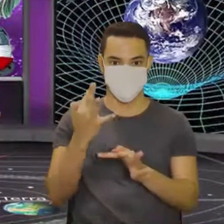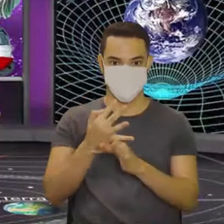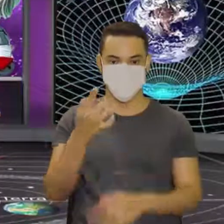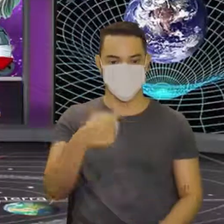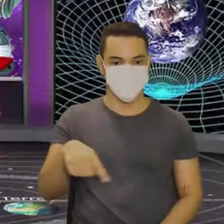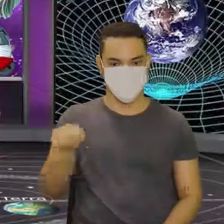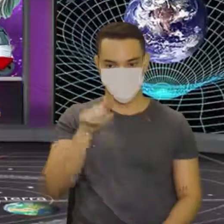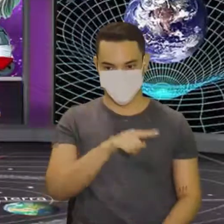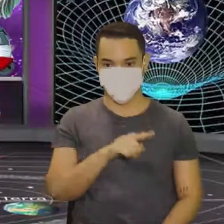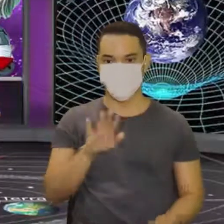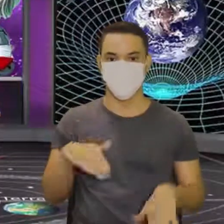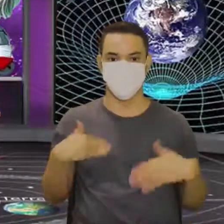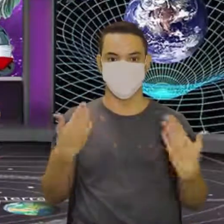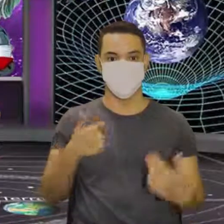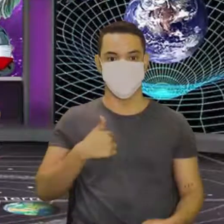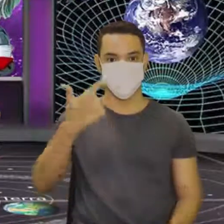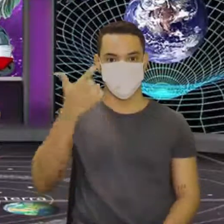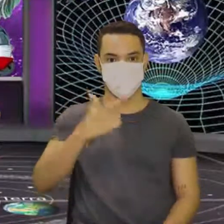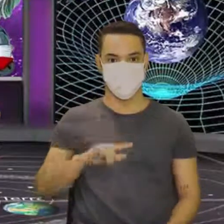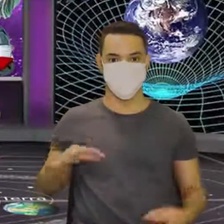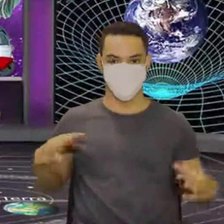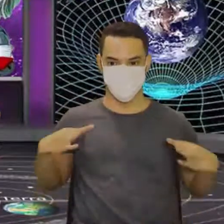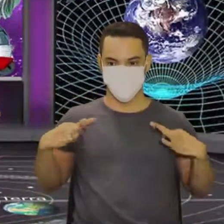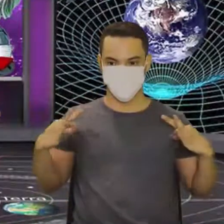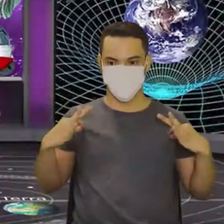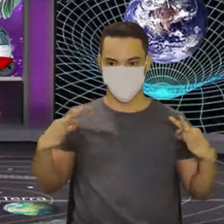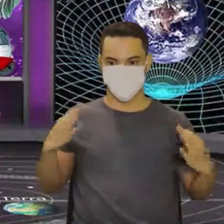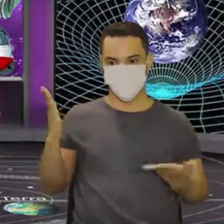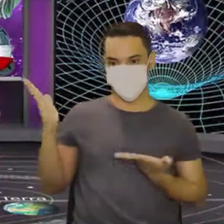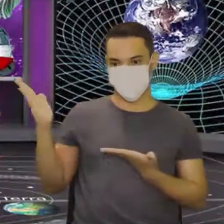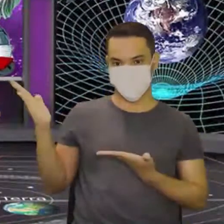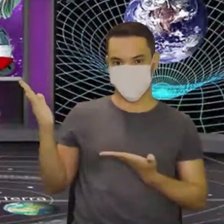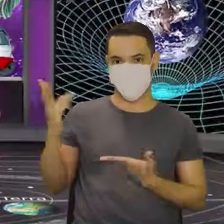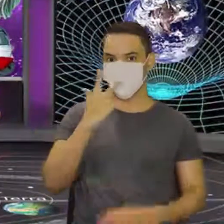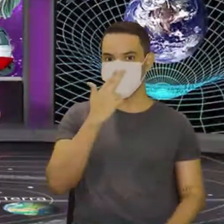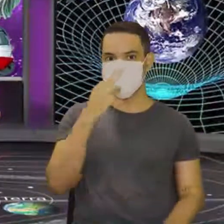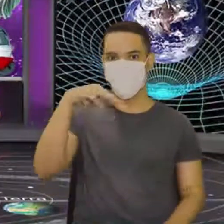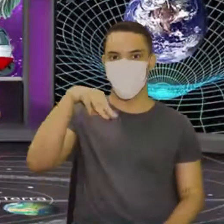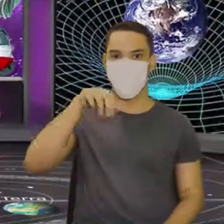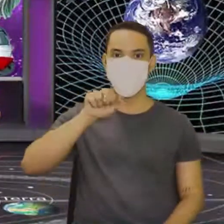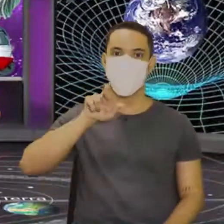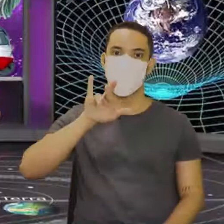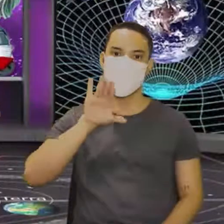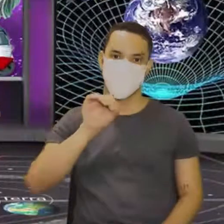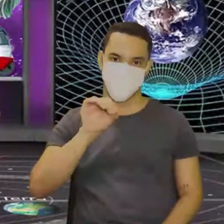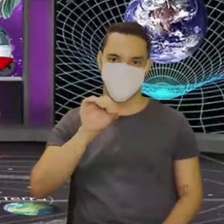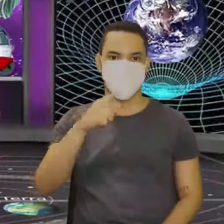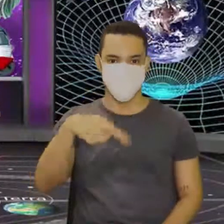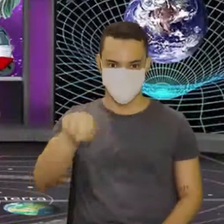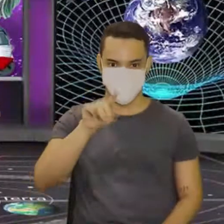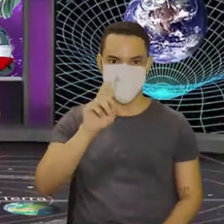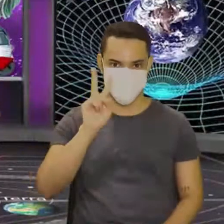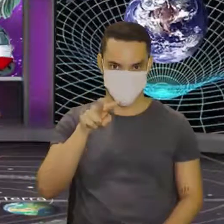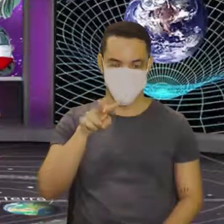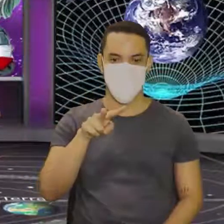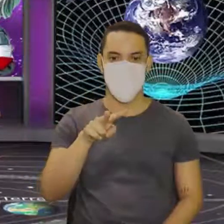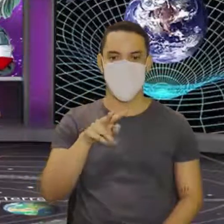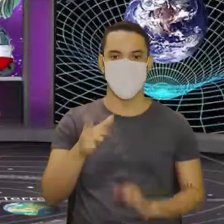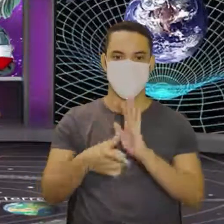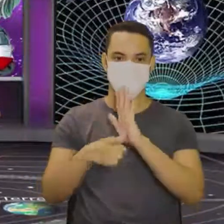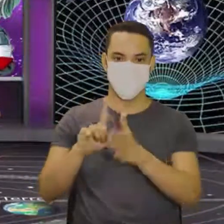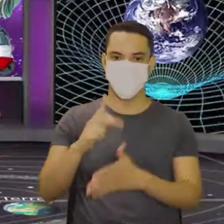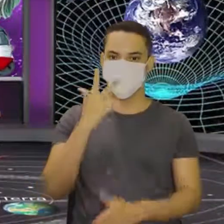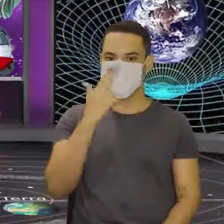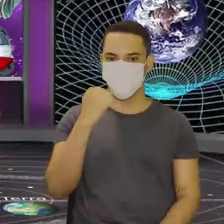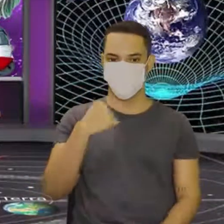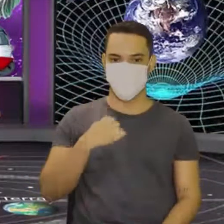tá bom? Tô aqui de novo com o meu look estilo Mario, né? Como vocês podem ver, falaram que estava parecido